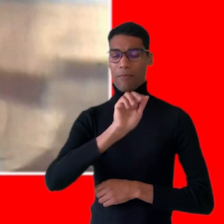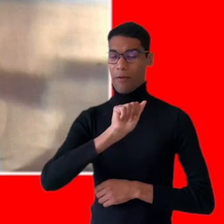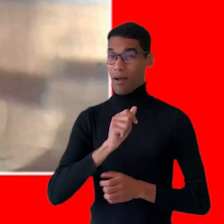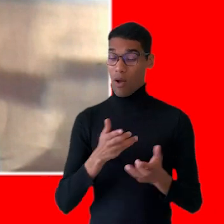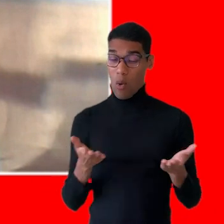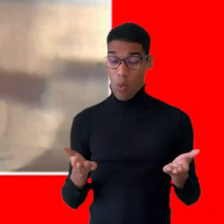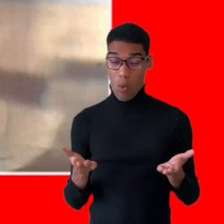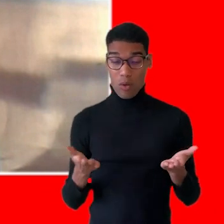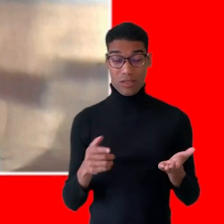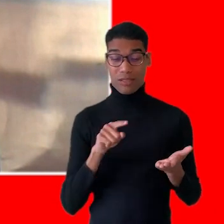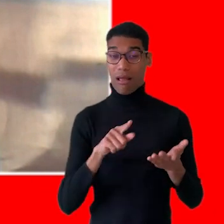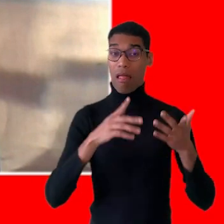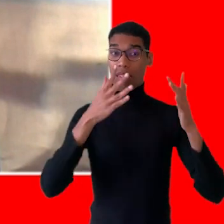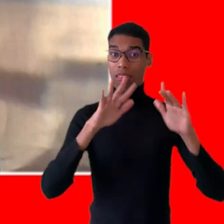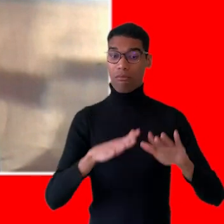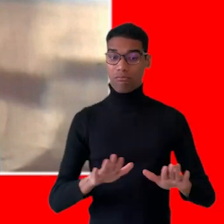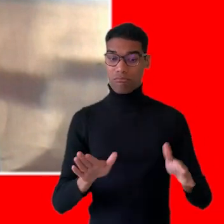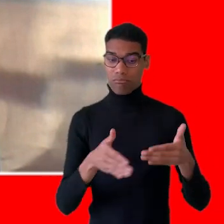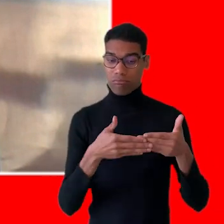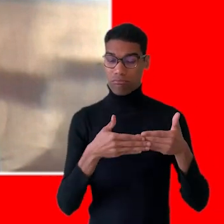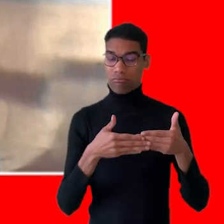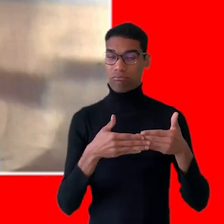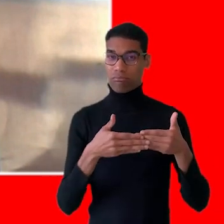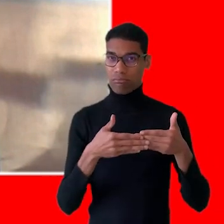super ameaçada, super